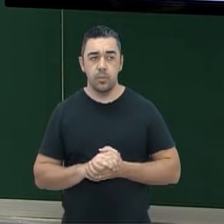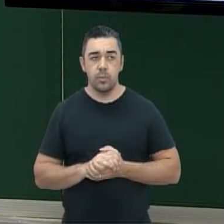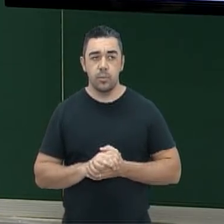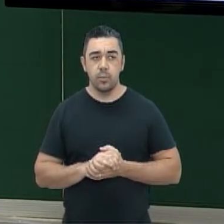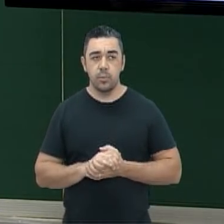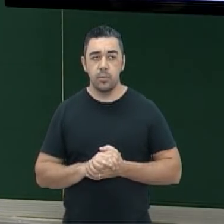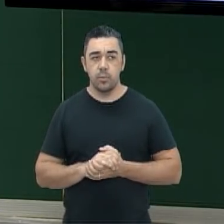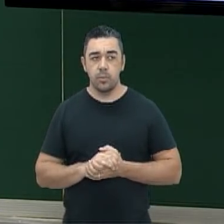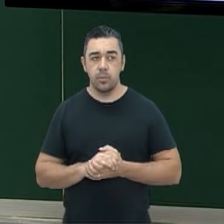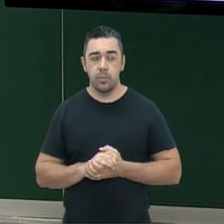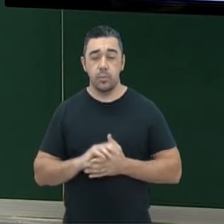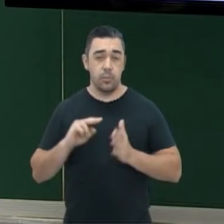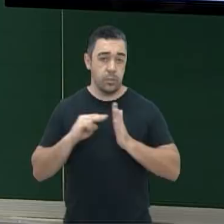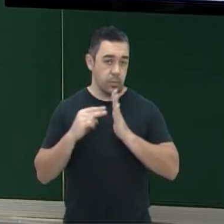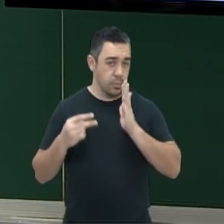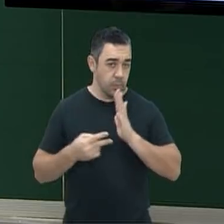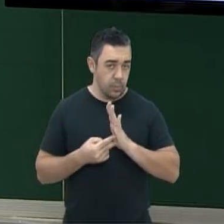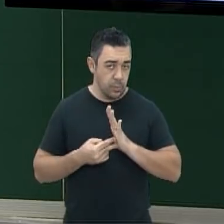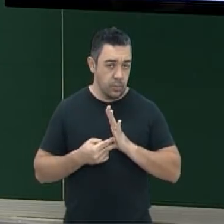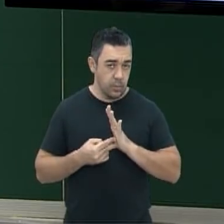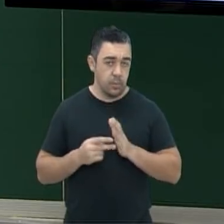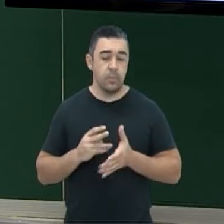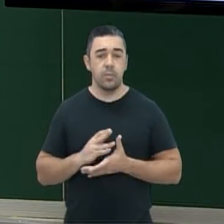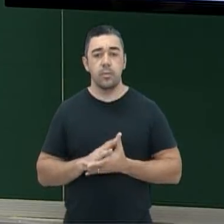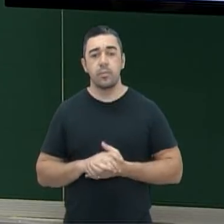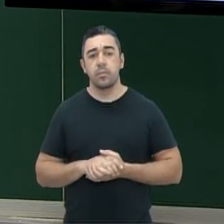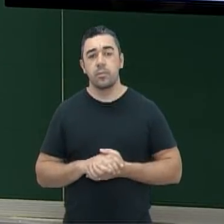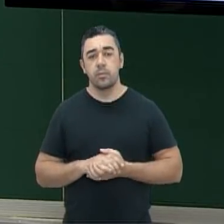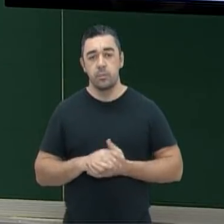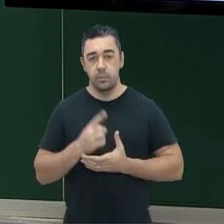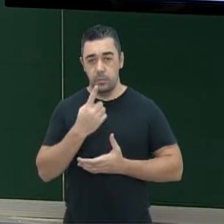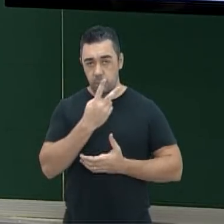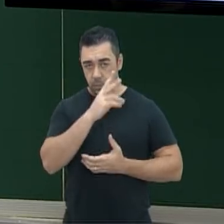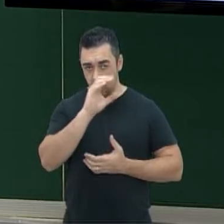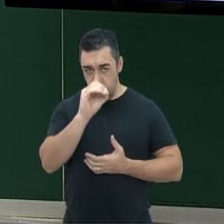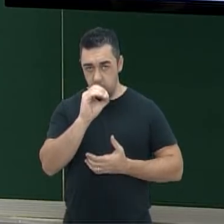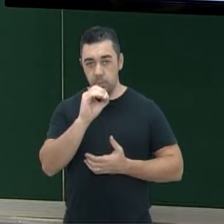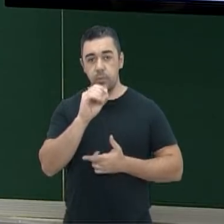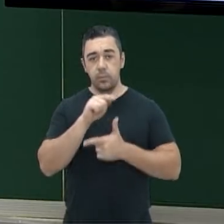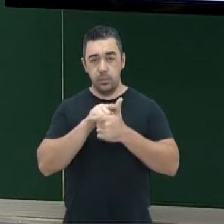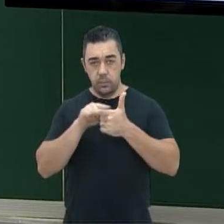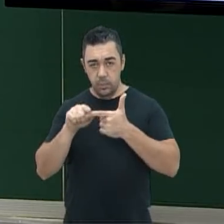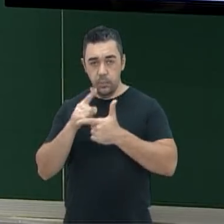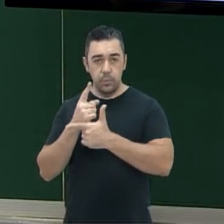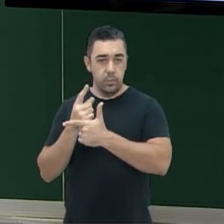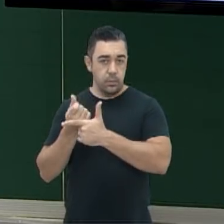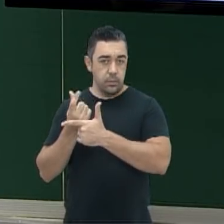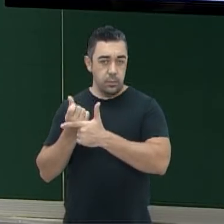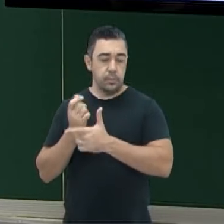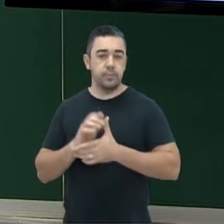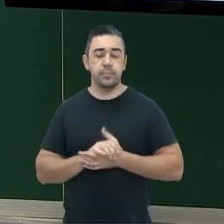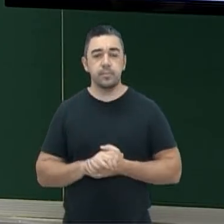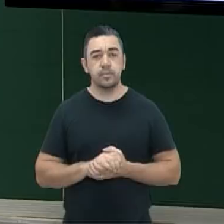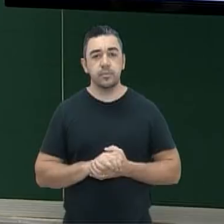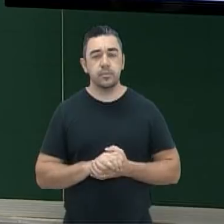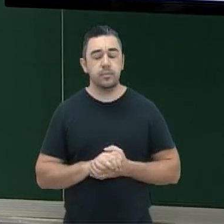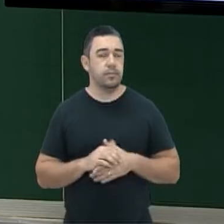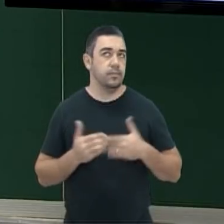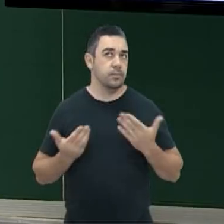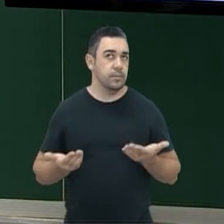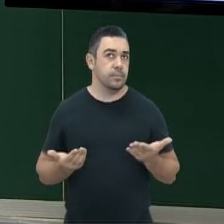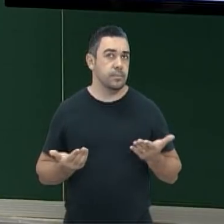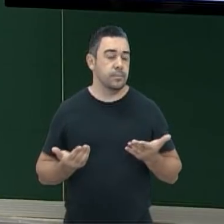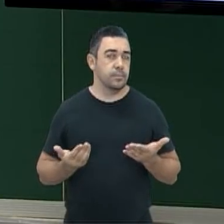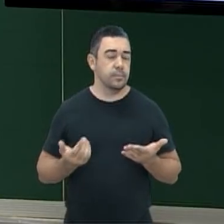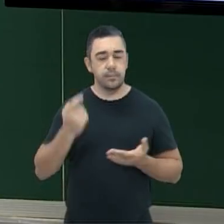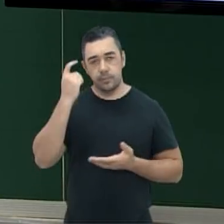dos décimos. O que vai acontecer aqui? 120 dividido por 16. Bom,